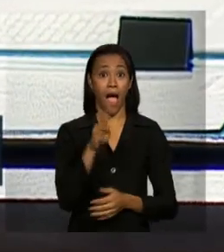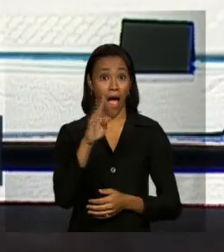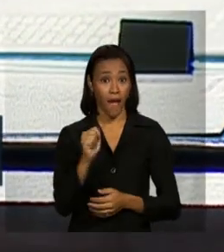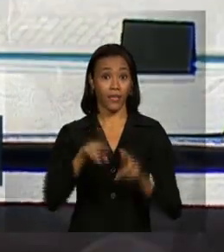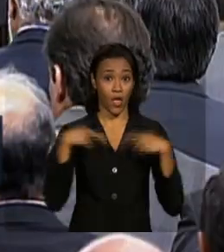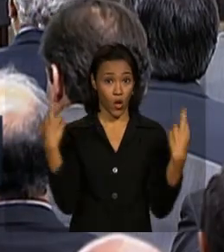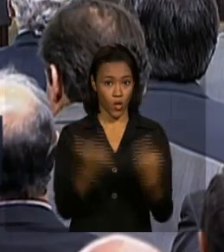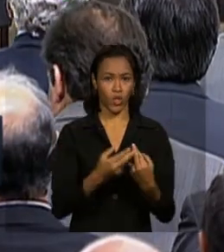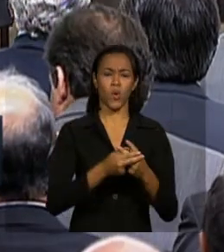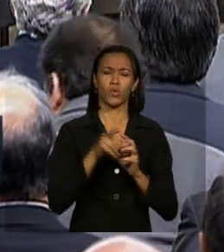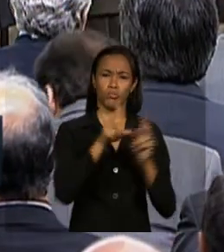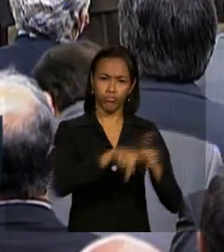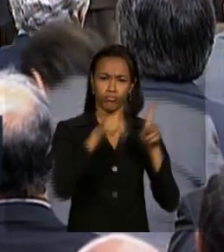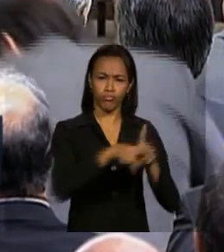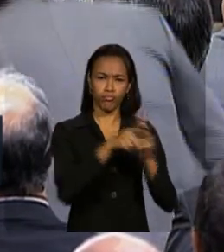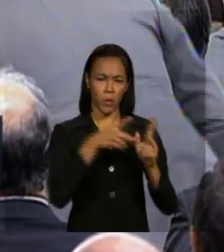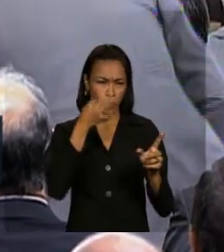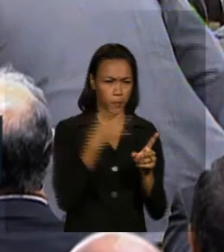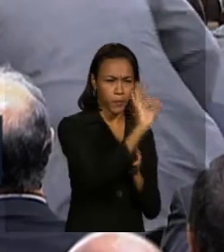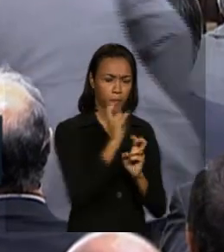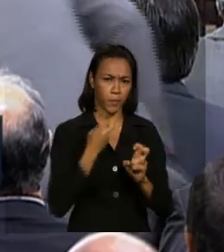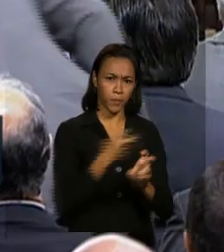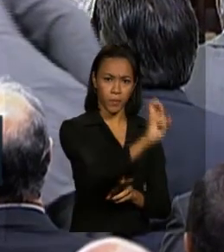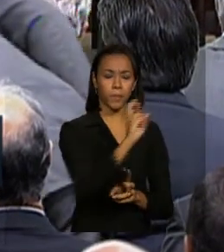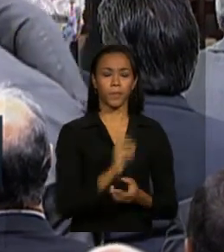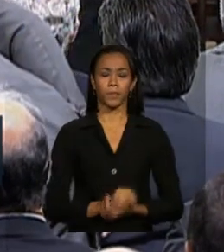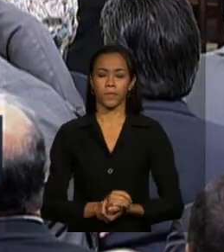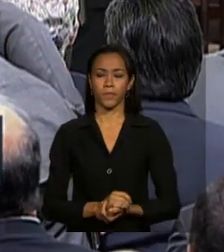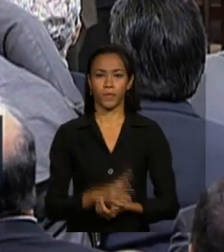audiência pública do trem Ferroviário de alta velocidade Otávio